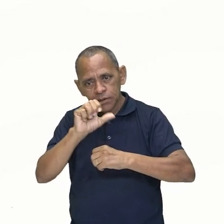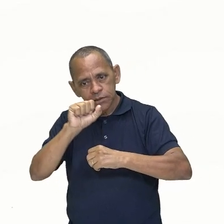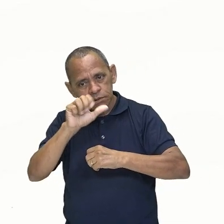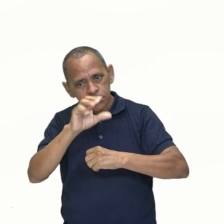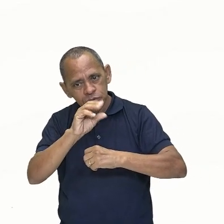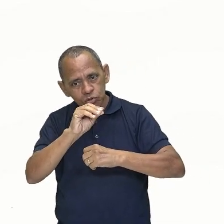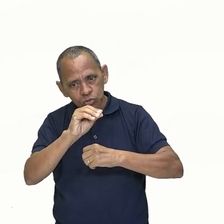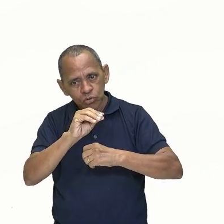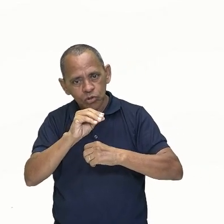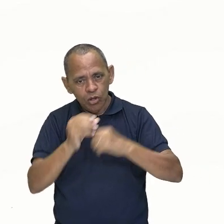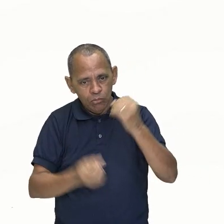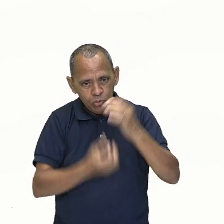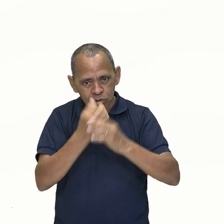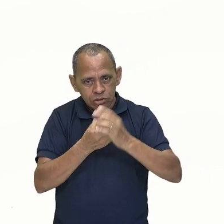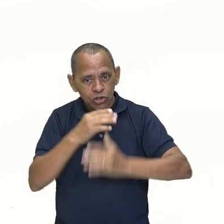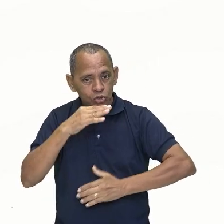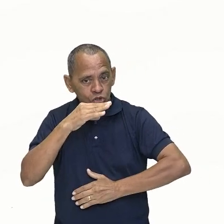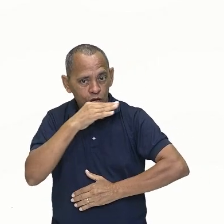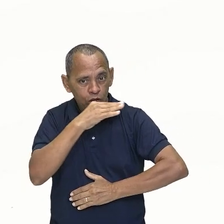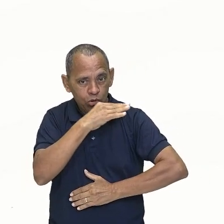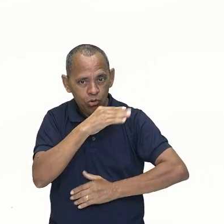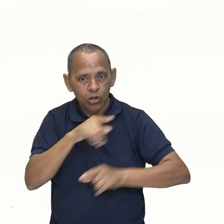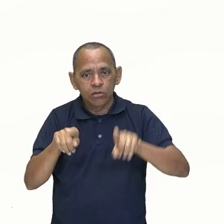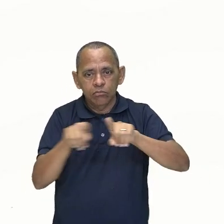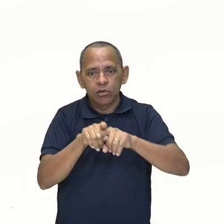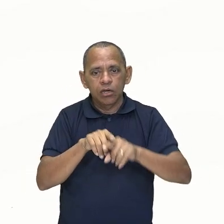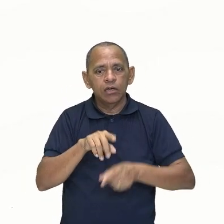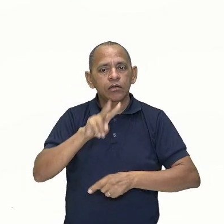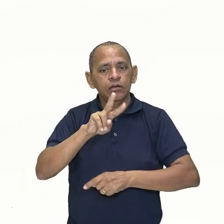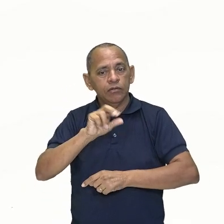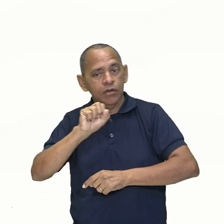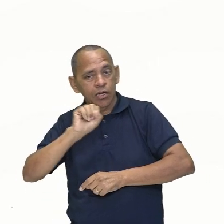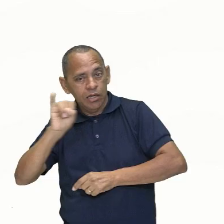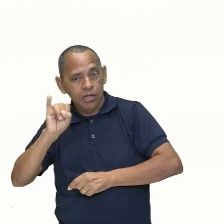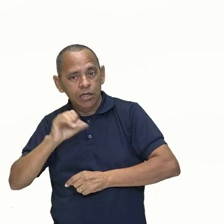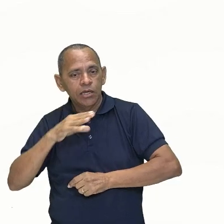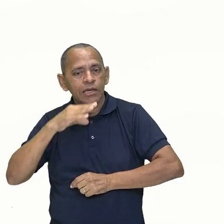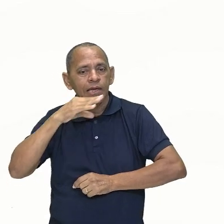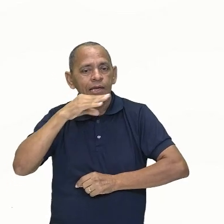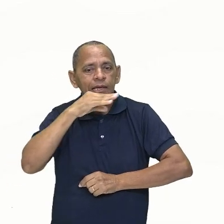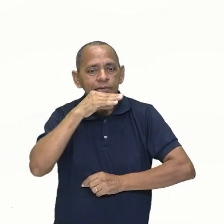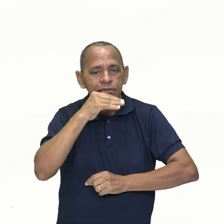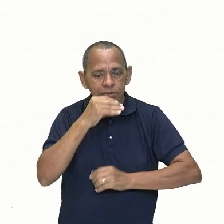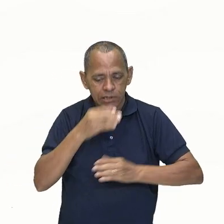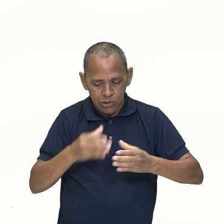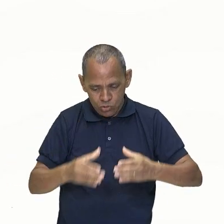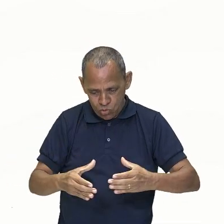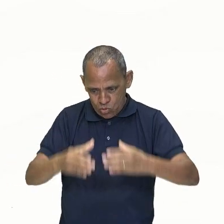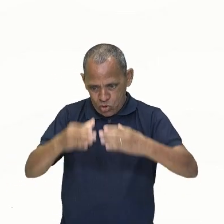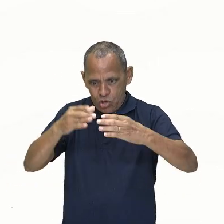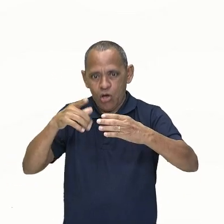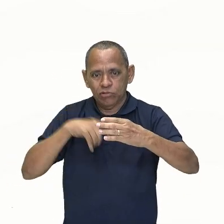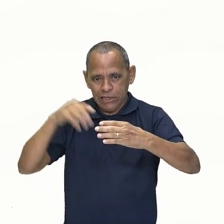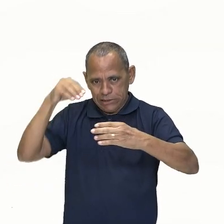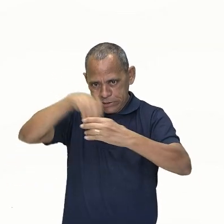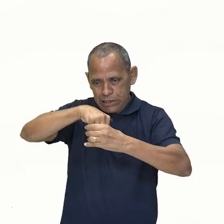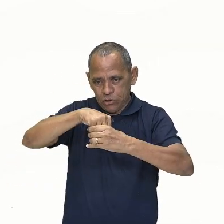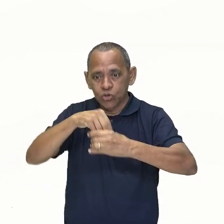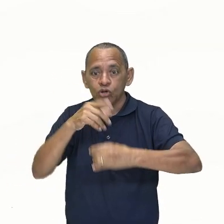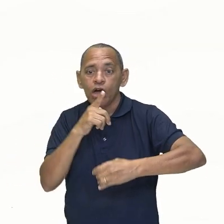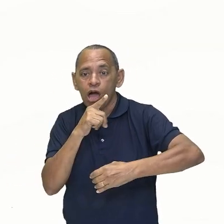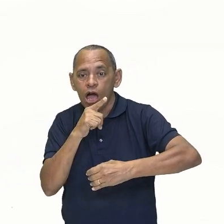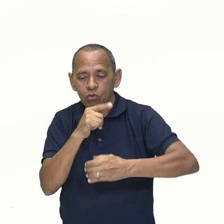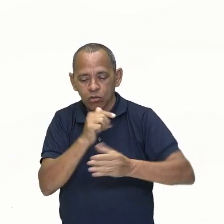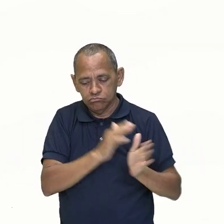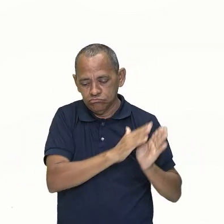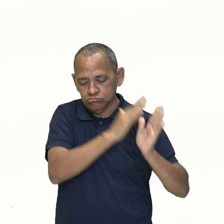de calor que vai aquecer uma caldeira com água, né? E a parte número